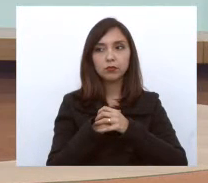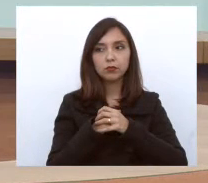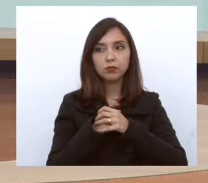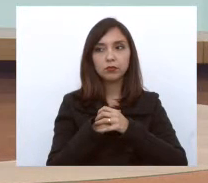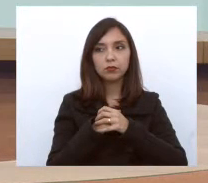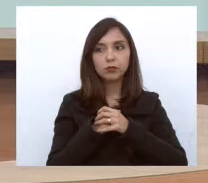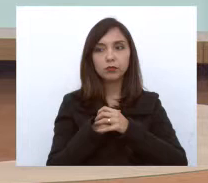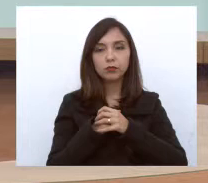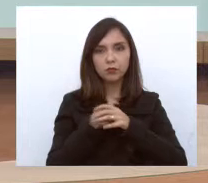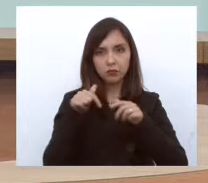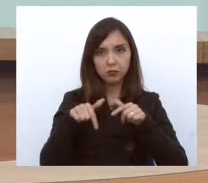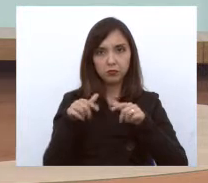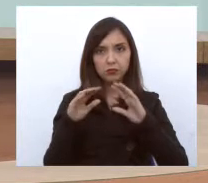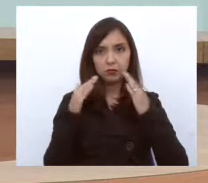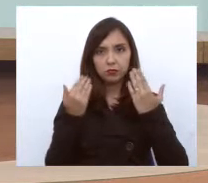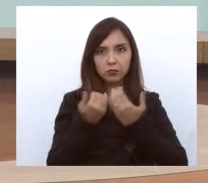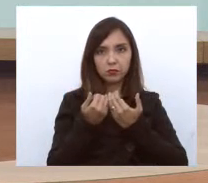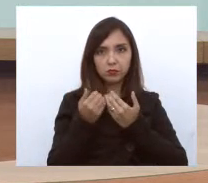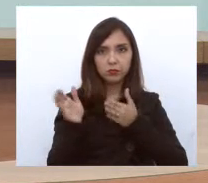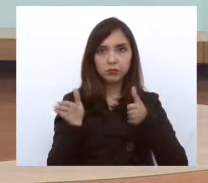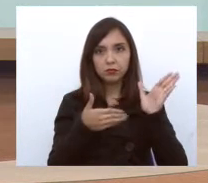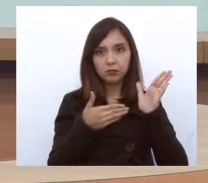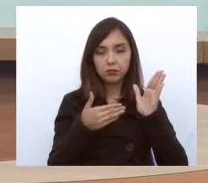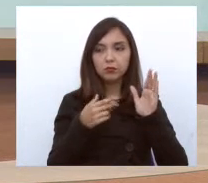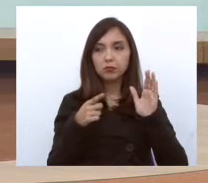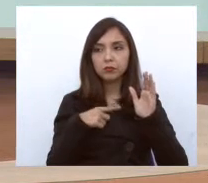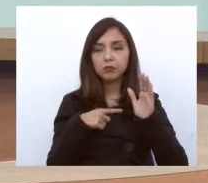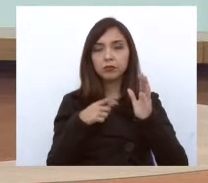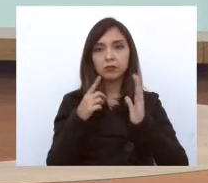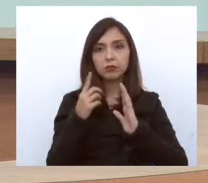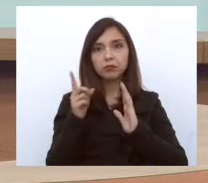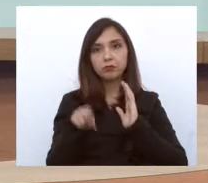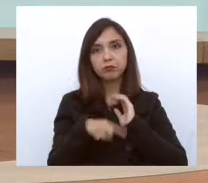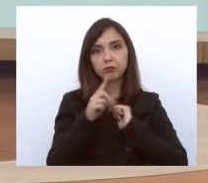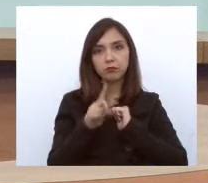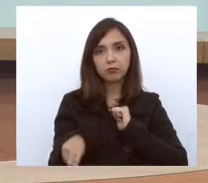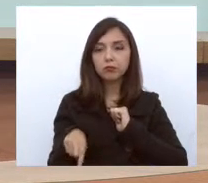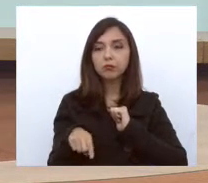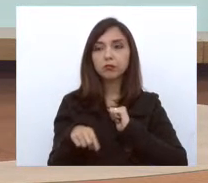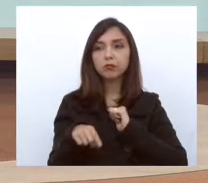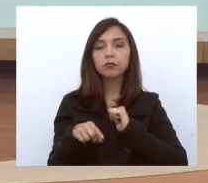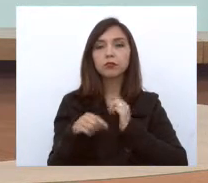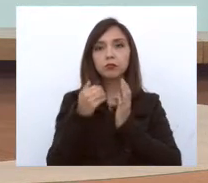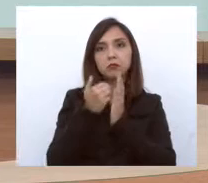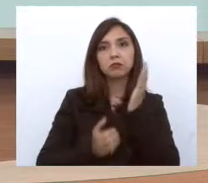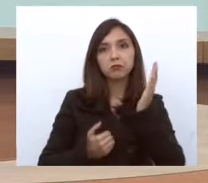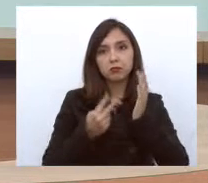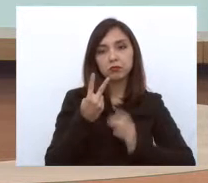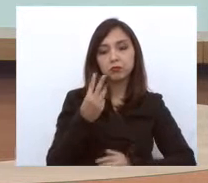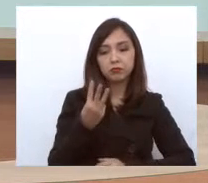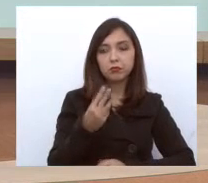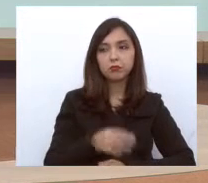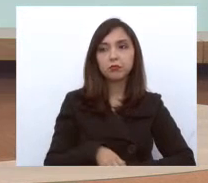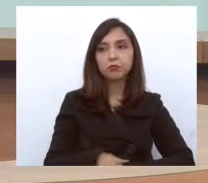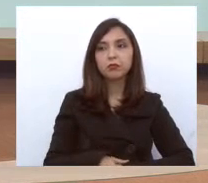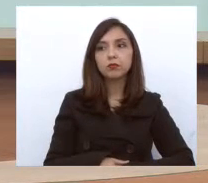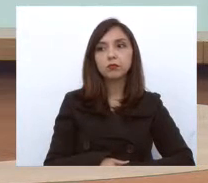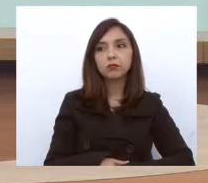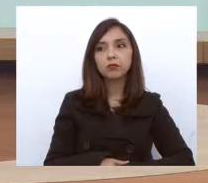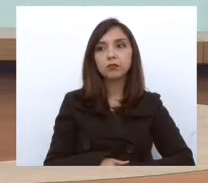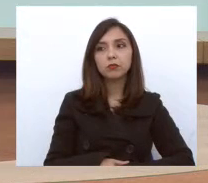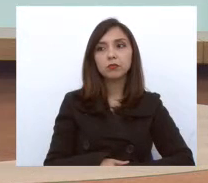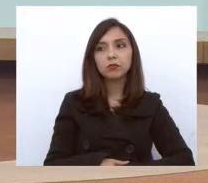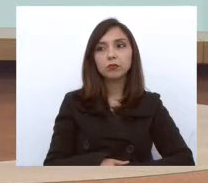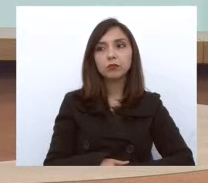não passou nessa Câmara, senhor presidente? Sim, foi rejeitado o projeto por ter menos de 23 votos, vereador. Senhor presidente, eu gostaria de